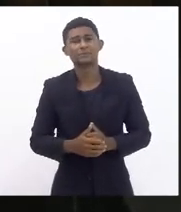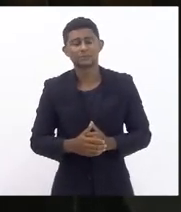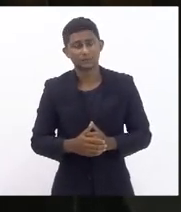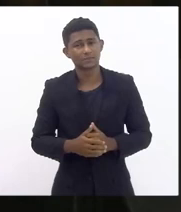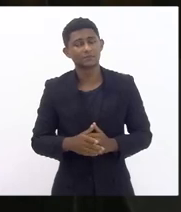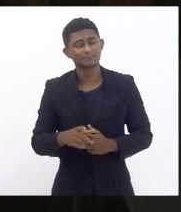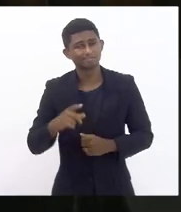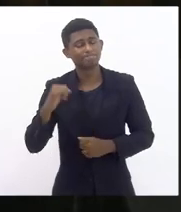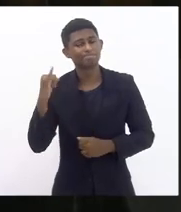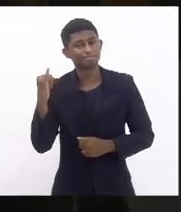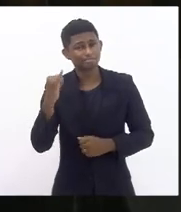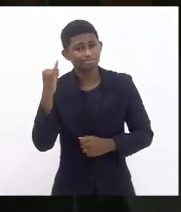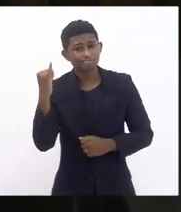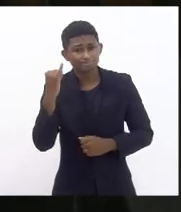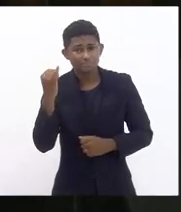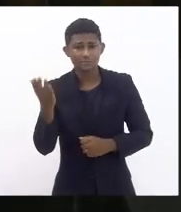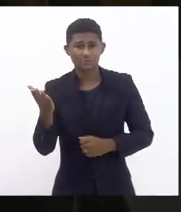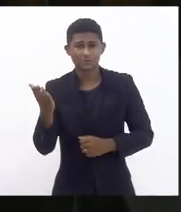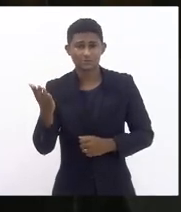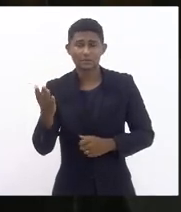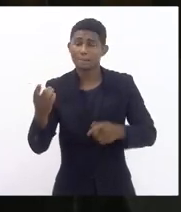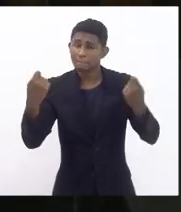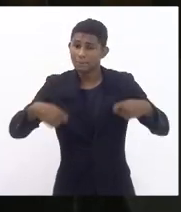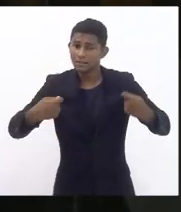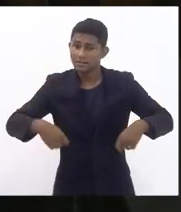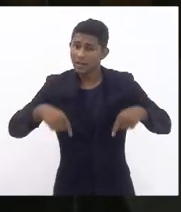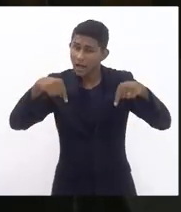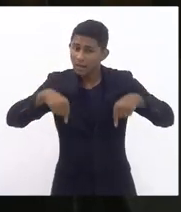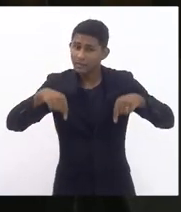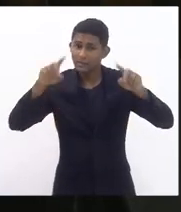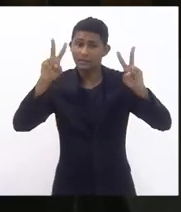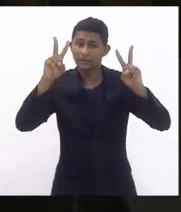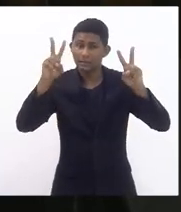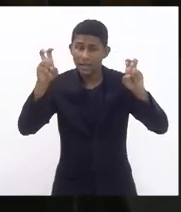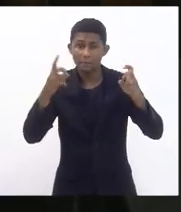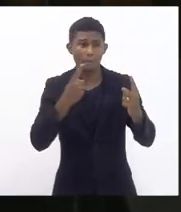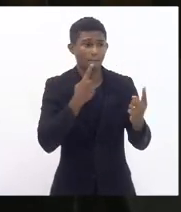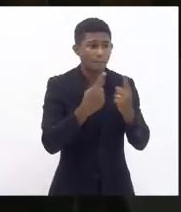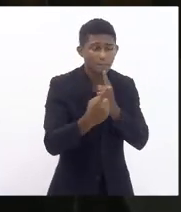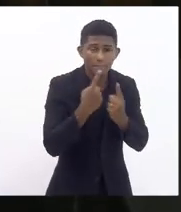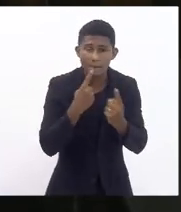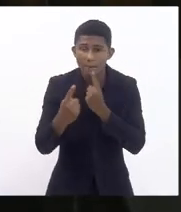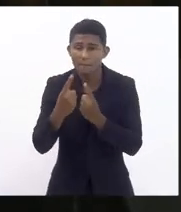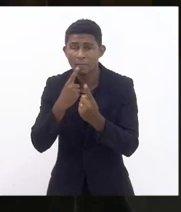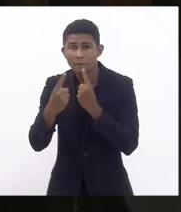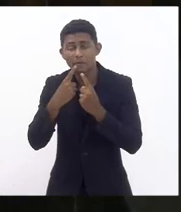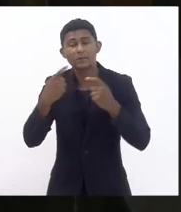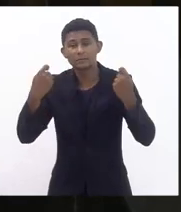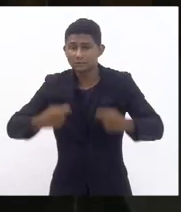assunto de debate de todos os parlamentos. E eu não vejo